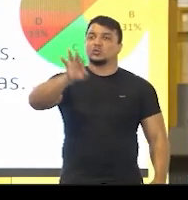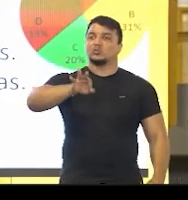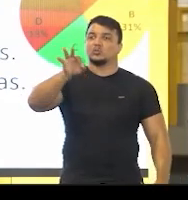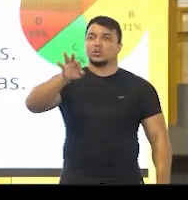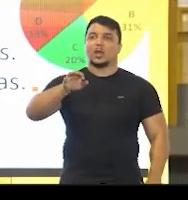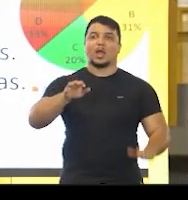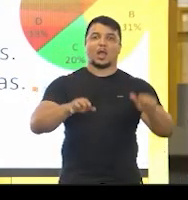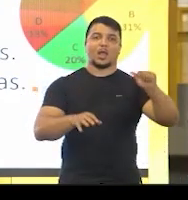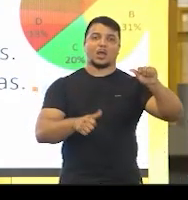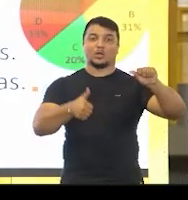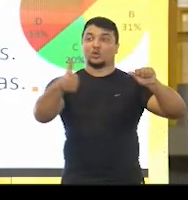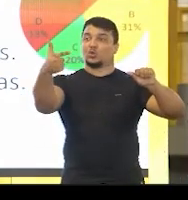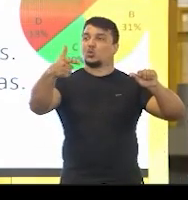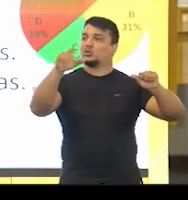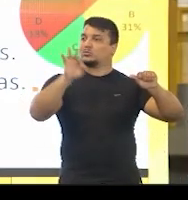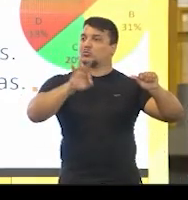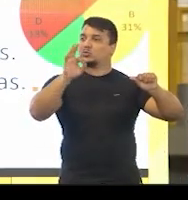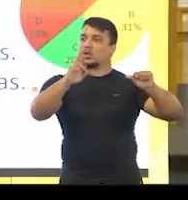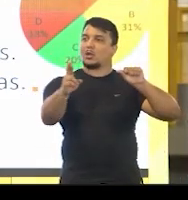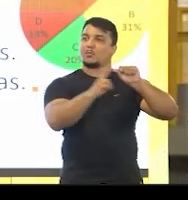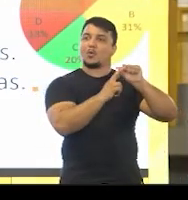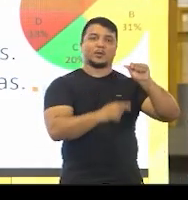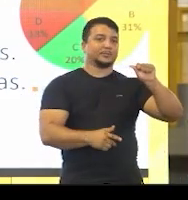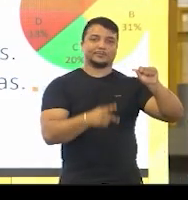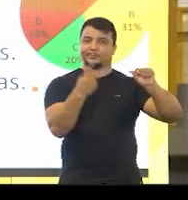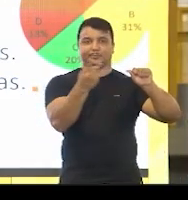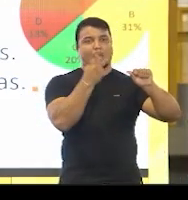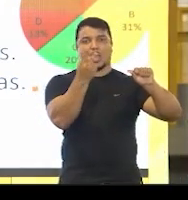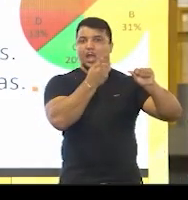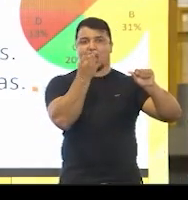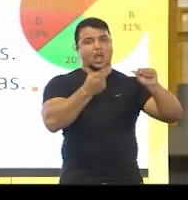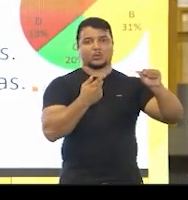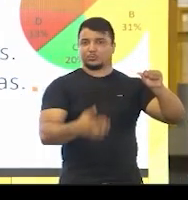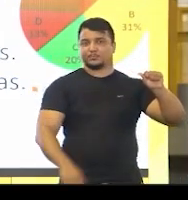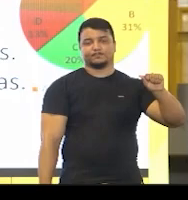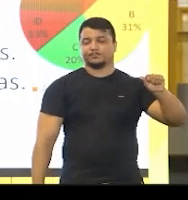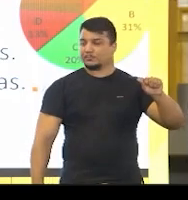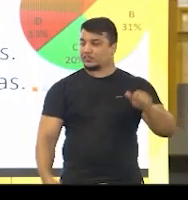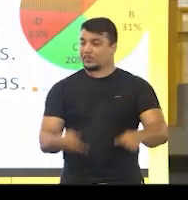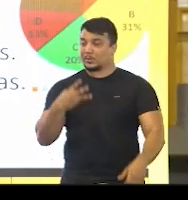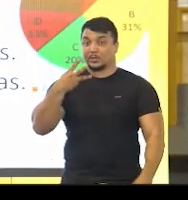12% dos candidatos marcaram a A. Tá certo?